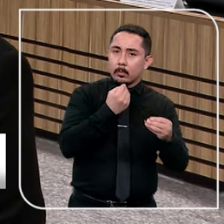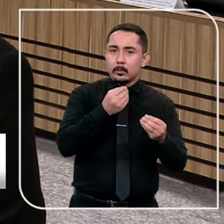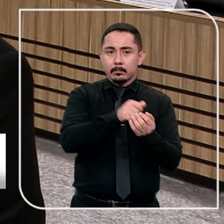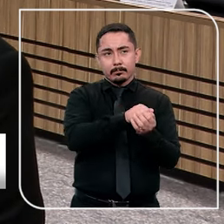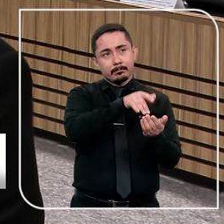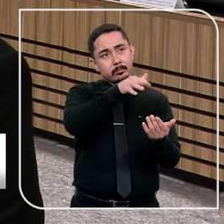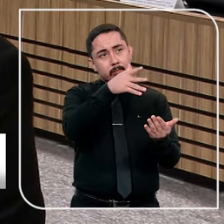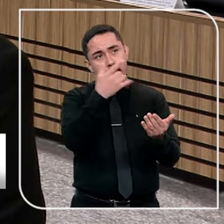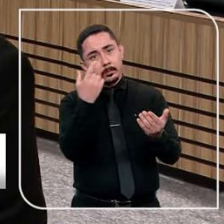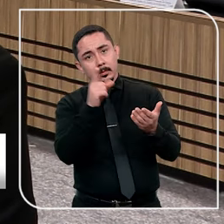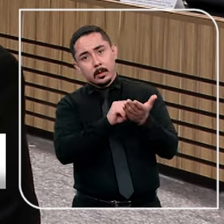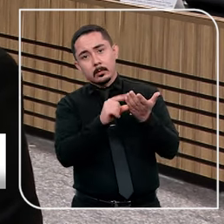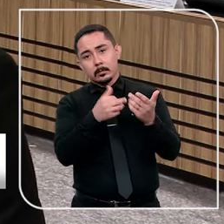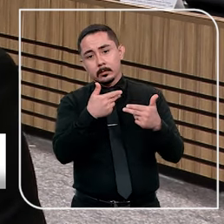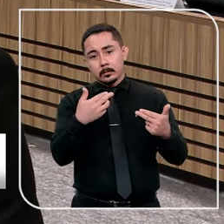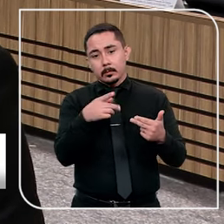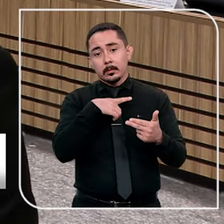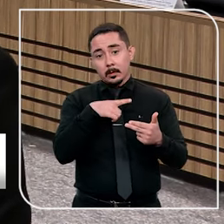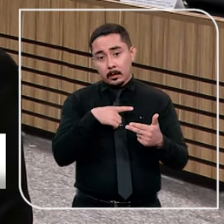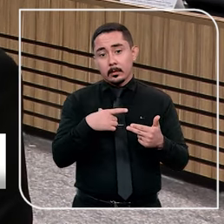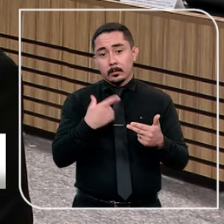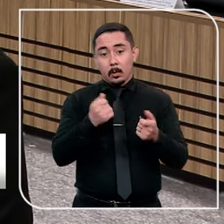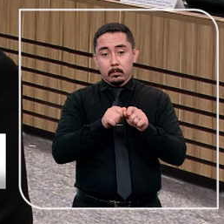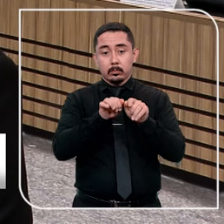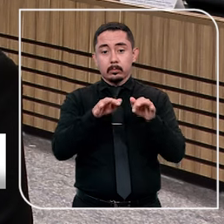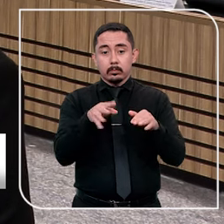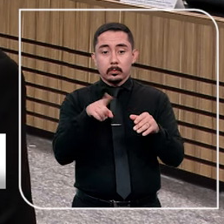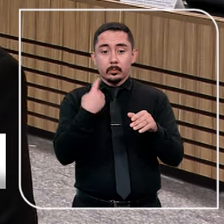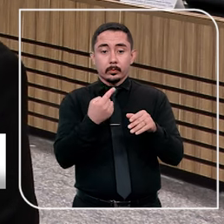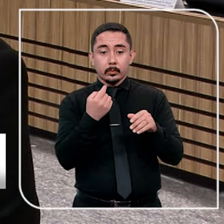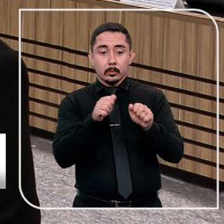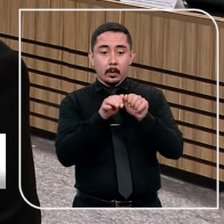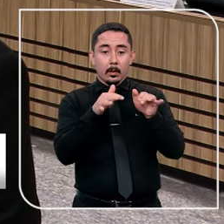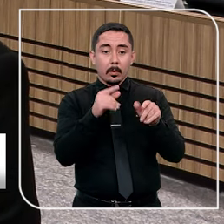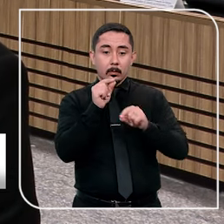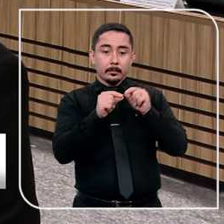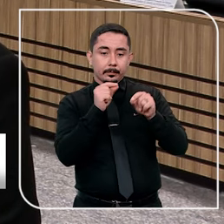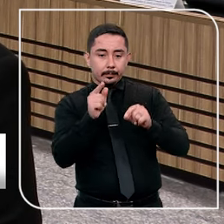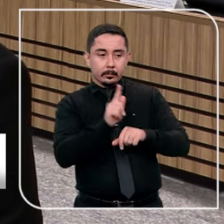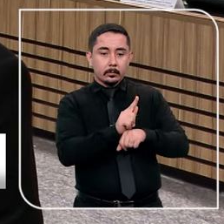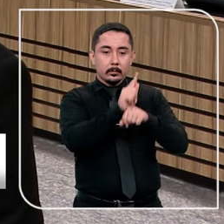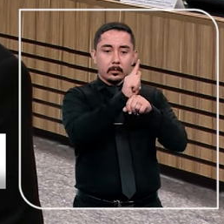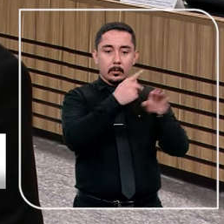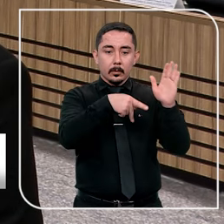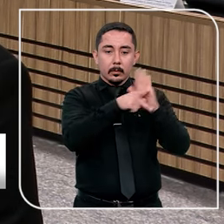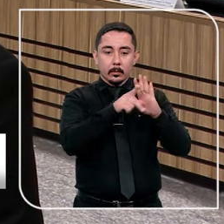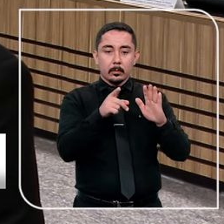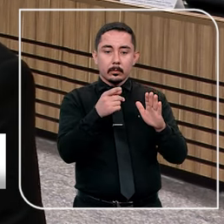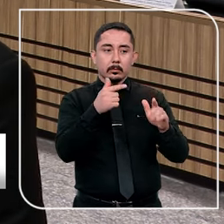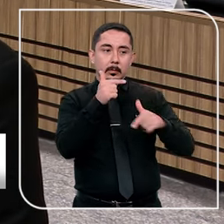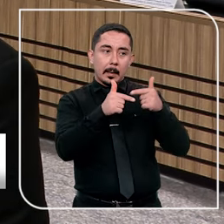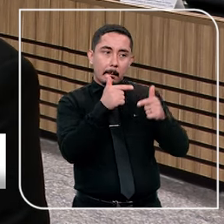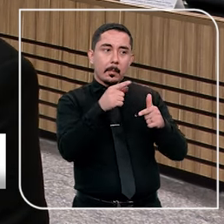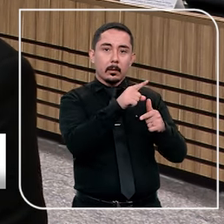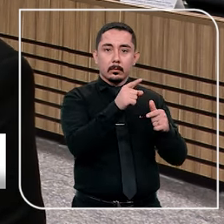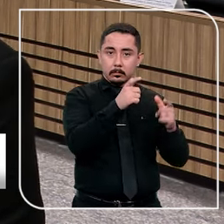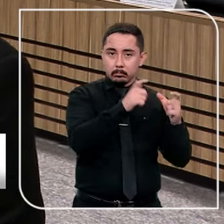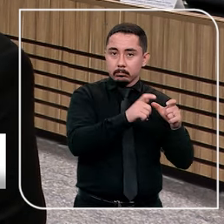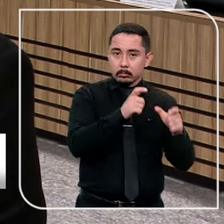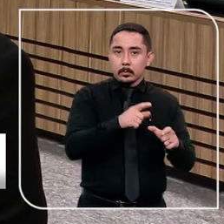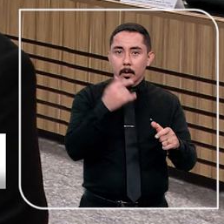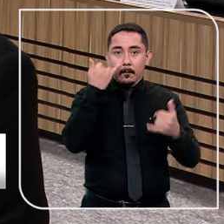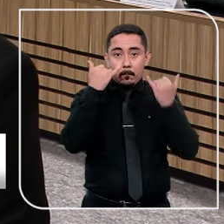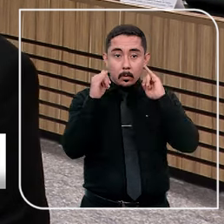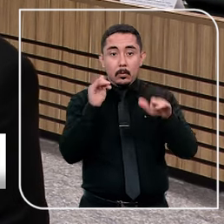inventário de dados Então nesse material que foi publicado eh a gente compartilhava com o gestor com o servidor da unidade